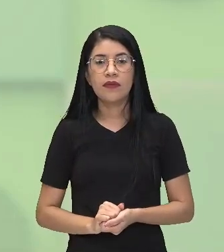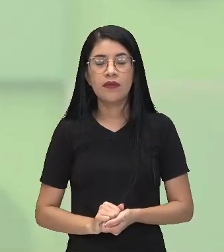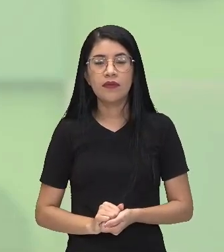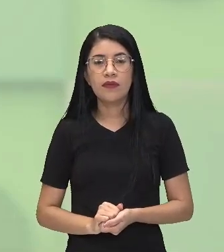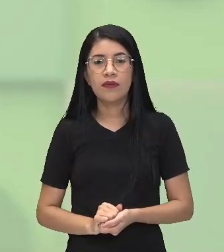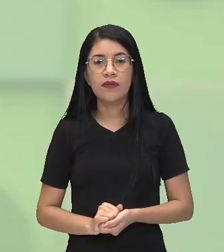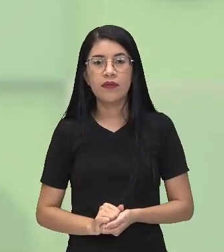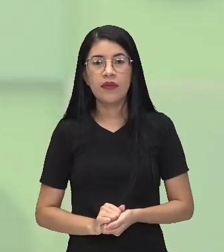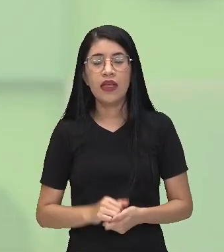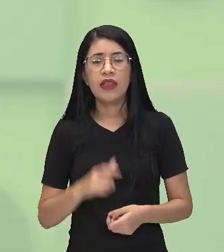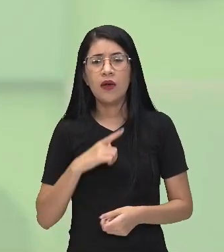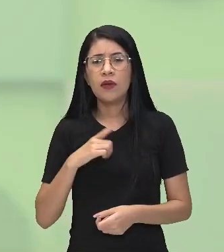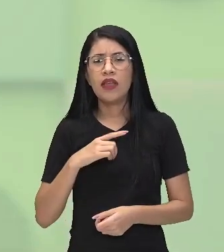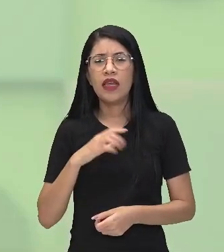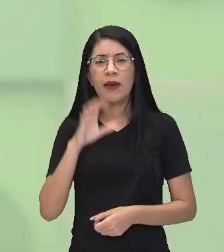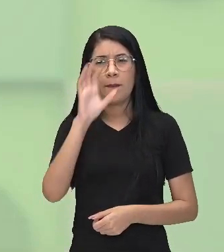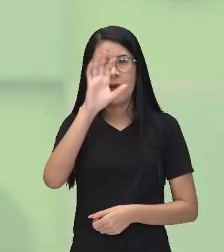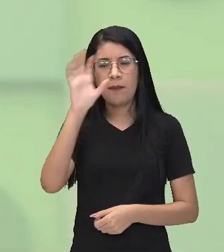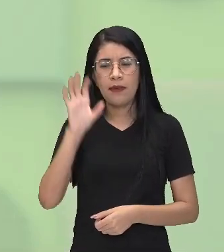estados no Brasil